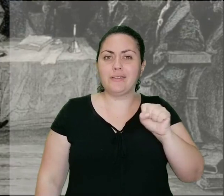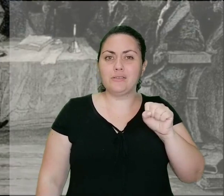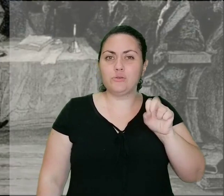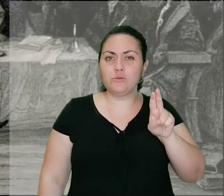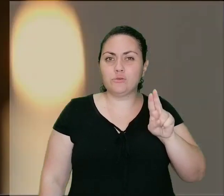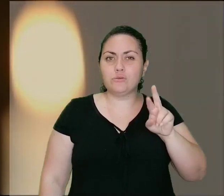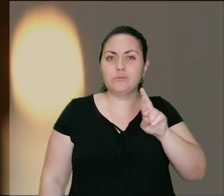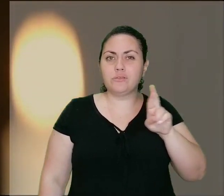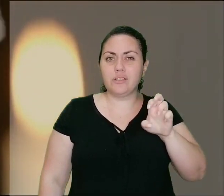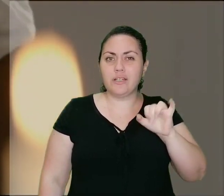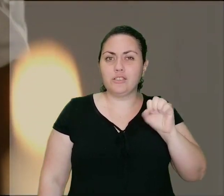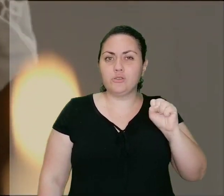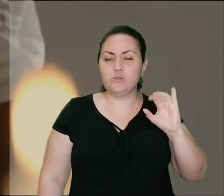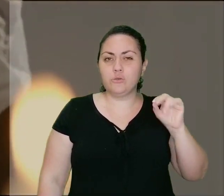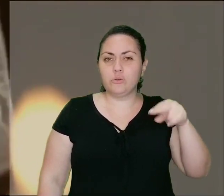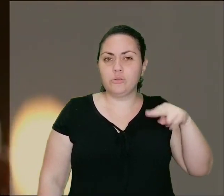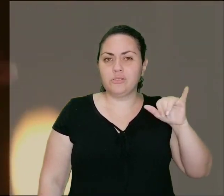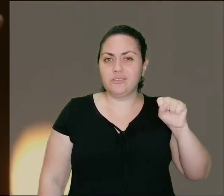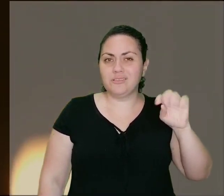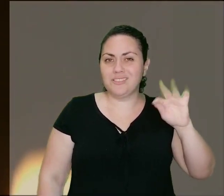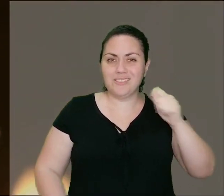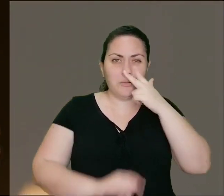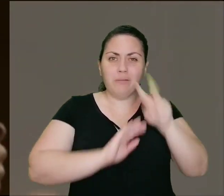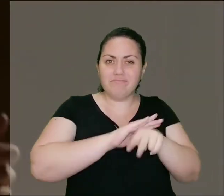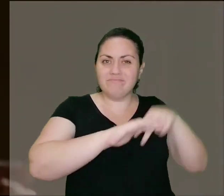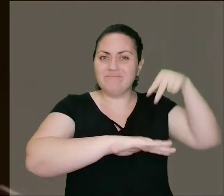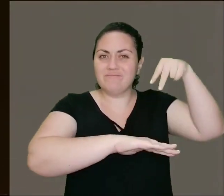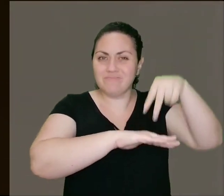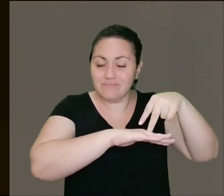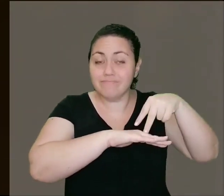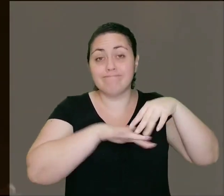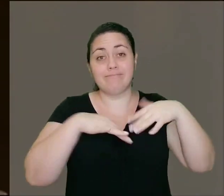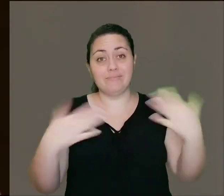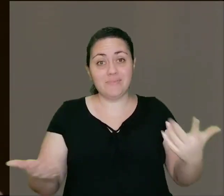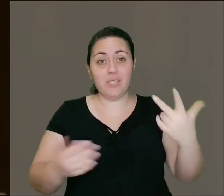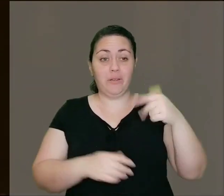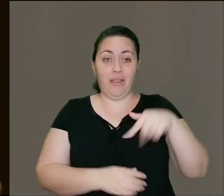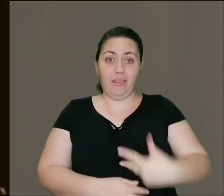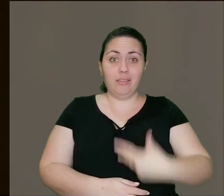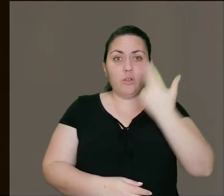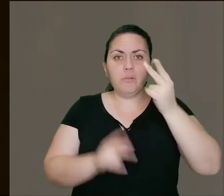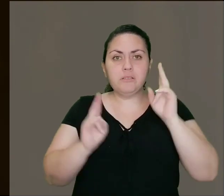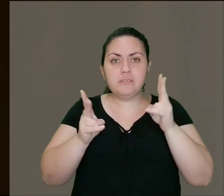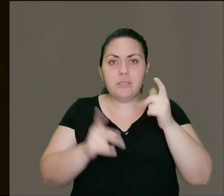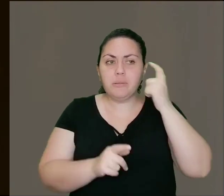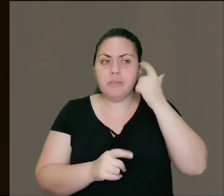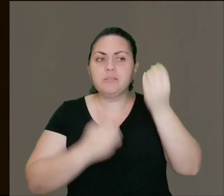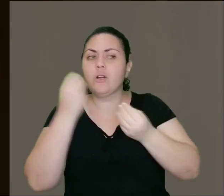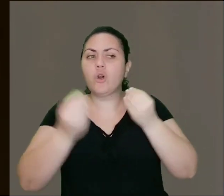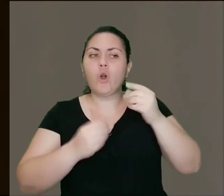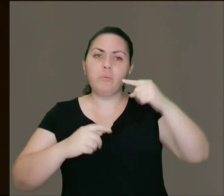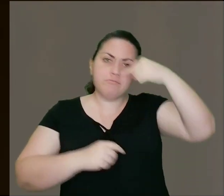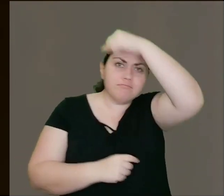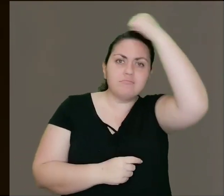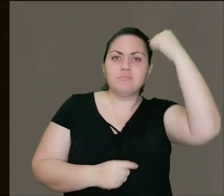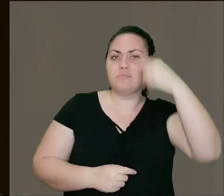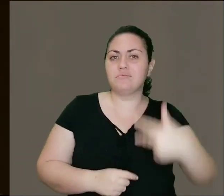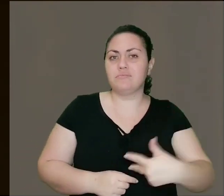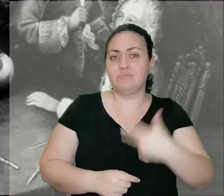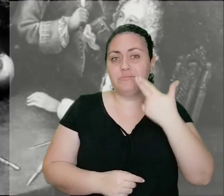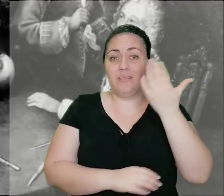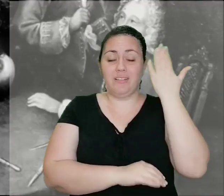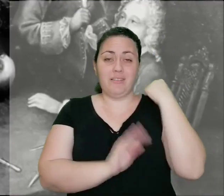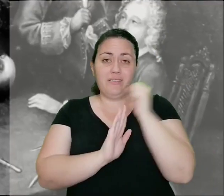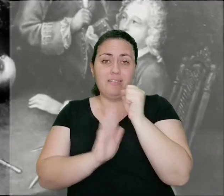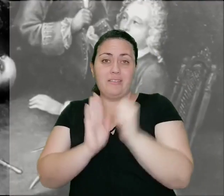humana sempre gerou polêmicas em torno da sacralidade dos mortos. No século XIX, a pouca oferta e grande